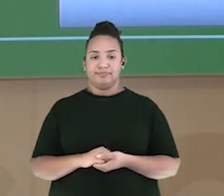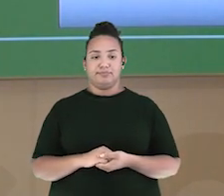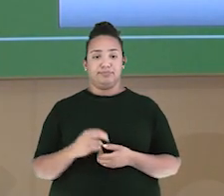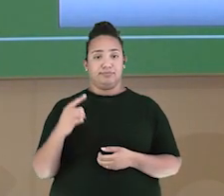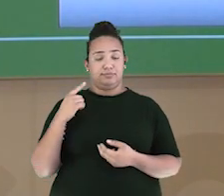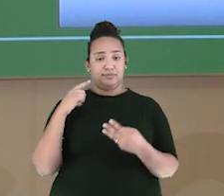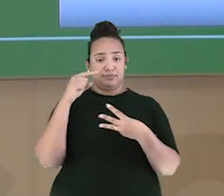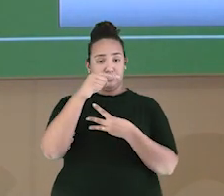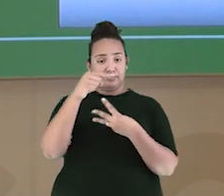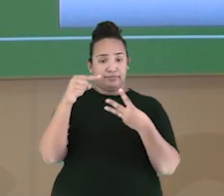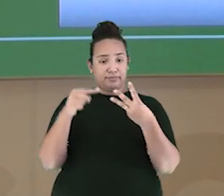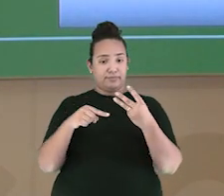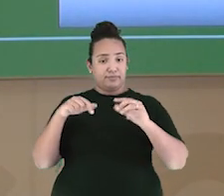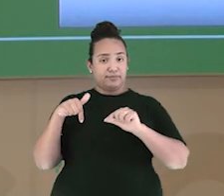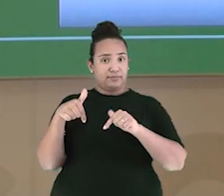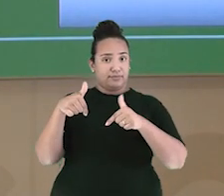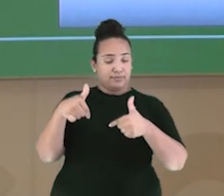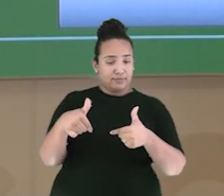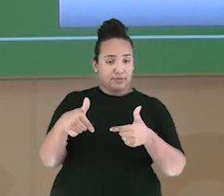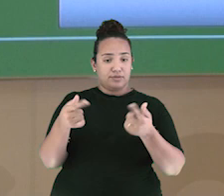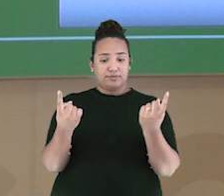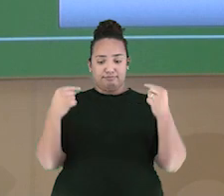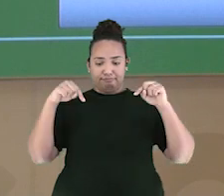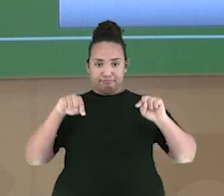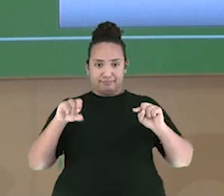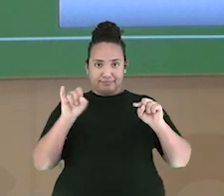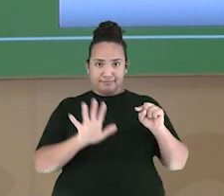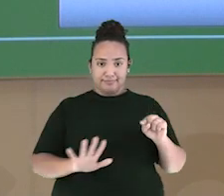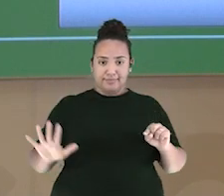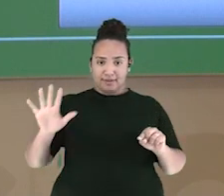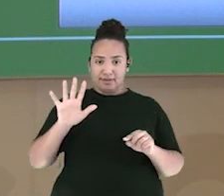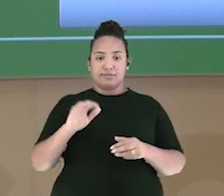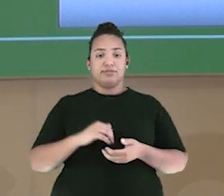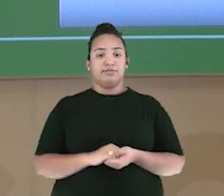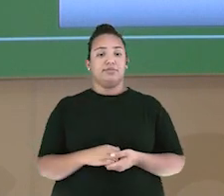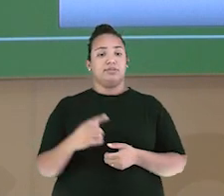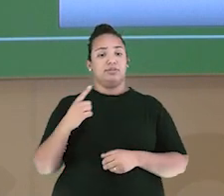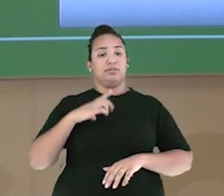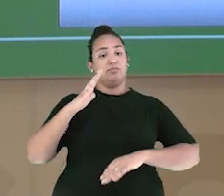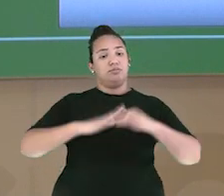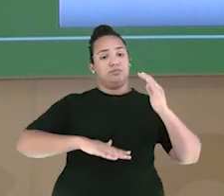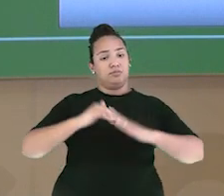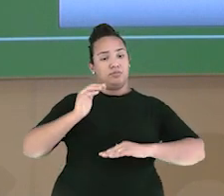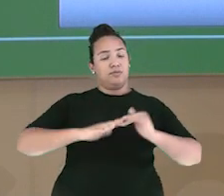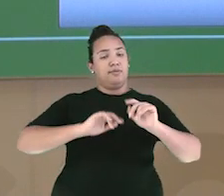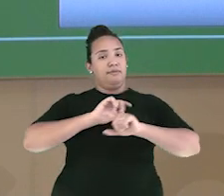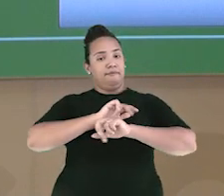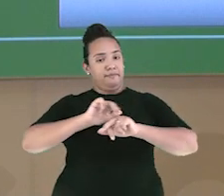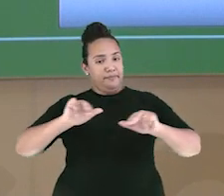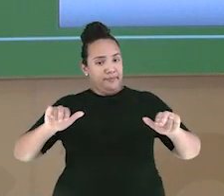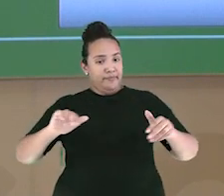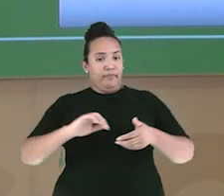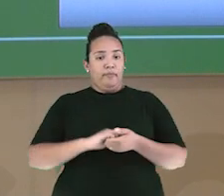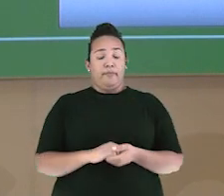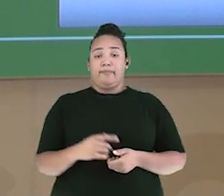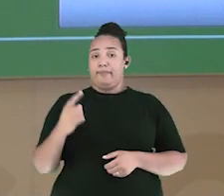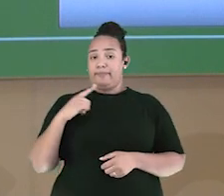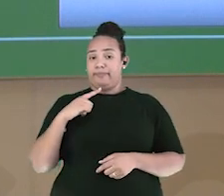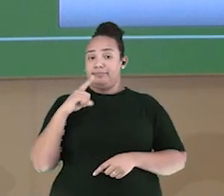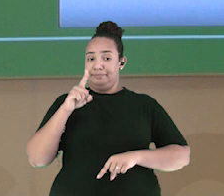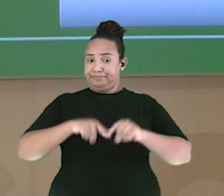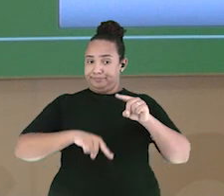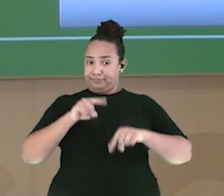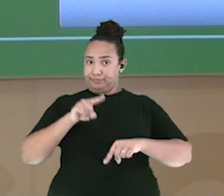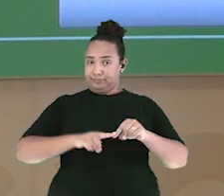Nas 3 atividades exercidas pelo homem abaixo, temos diferentes profissionais e que usam